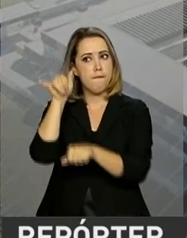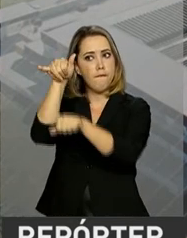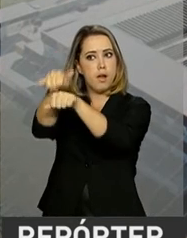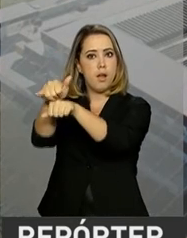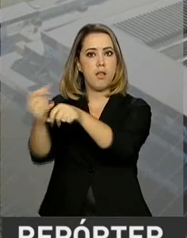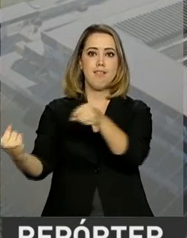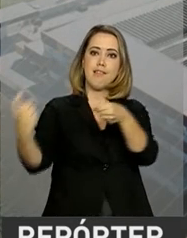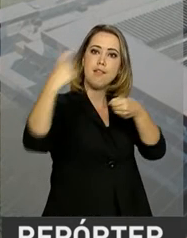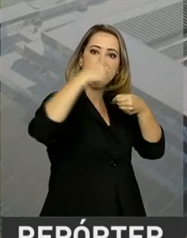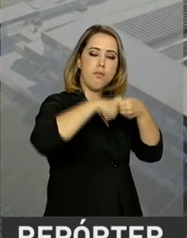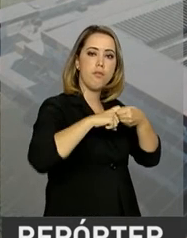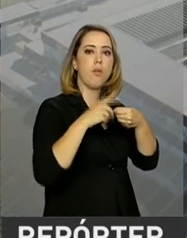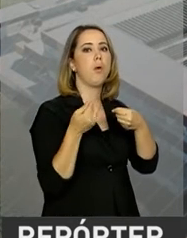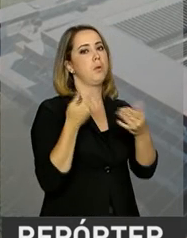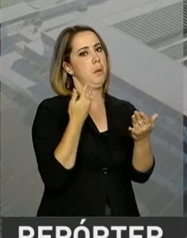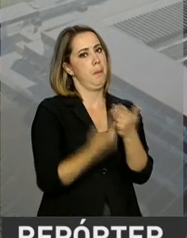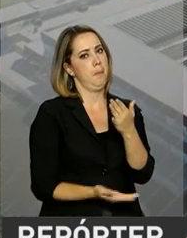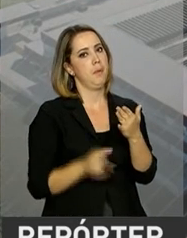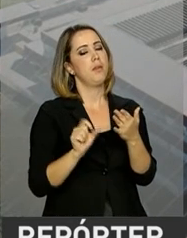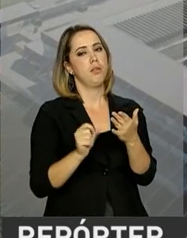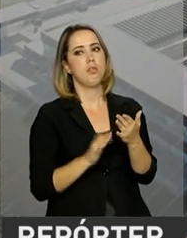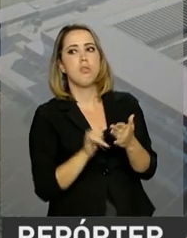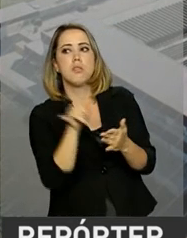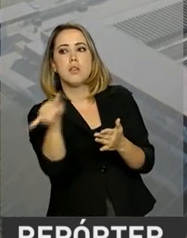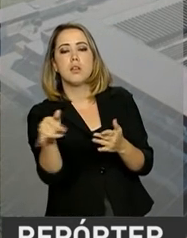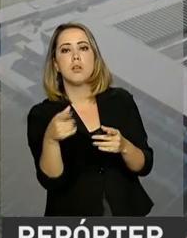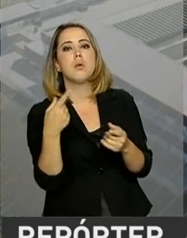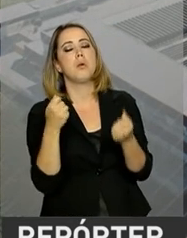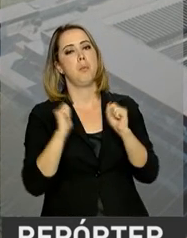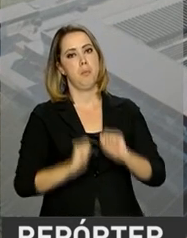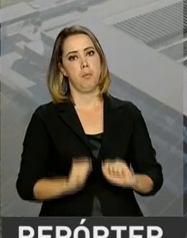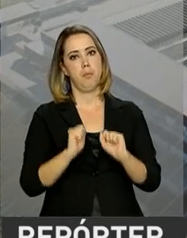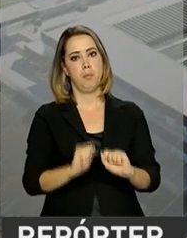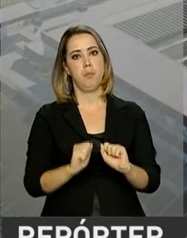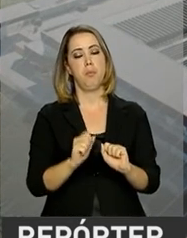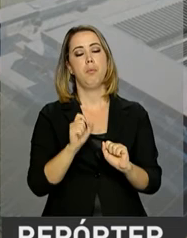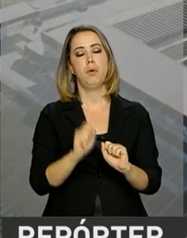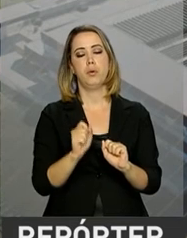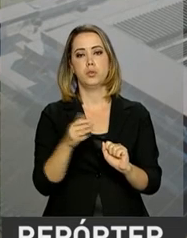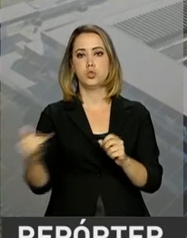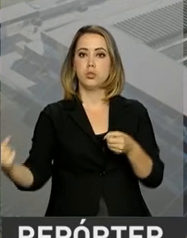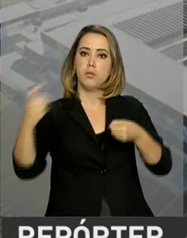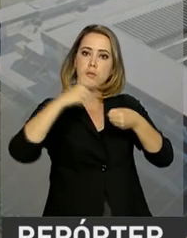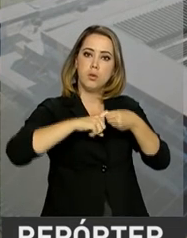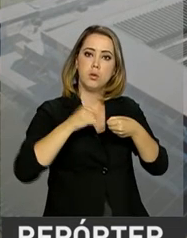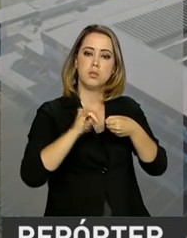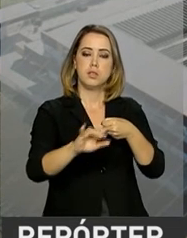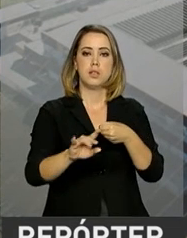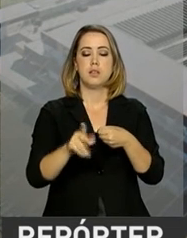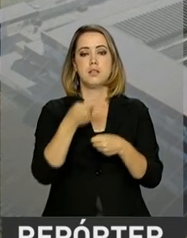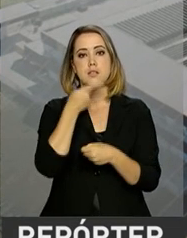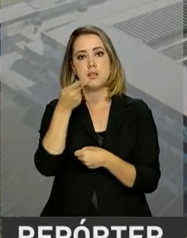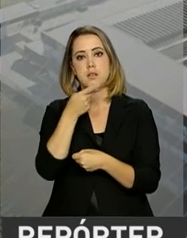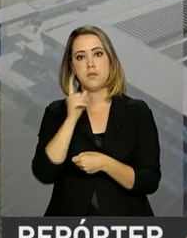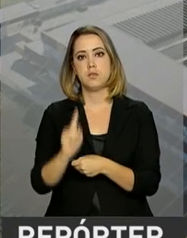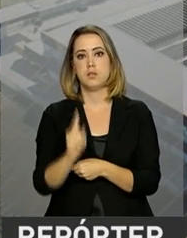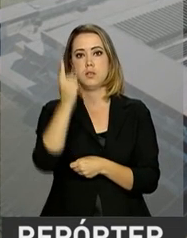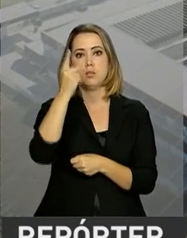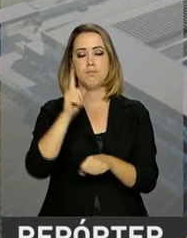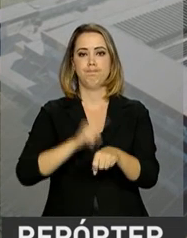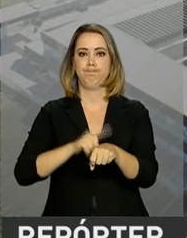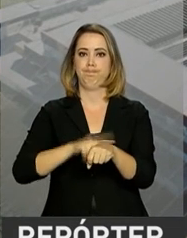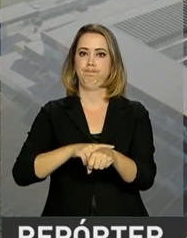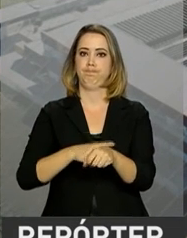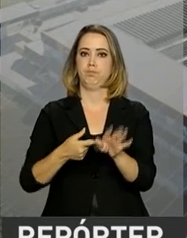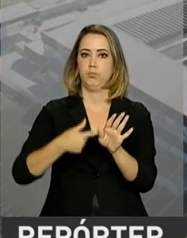perder o primeiro trecho terá a volta garantida desde que avise sobre a desistência até o momento da primeira decolagem o